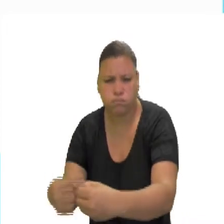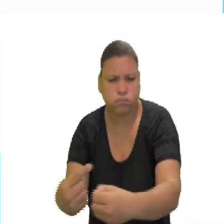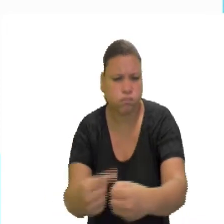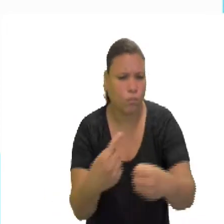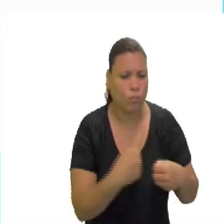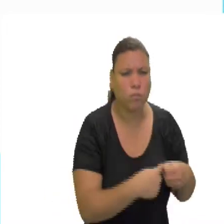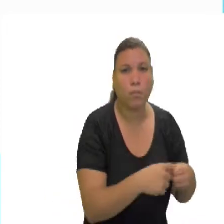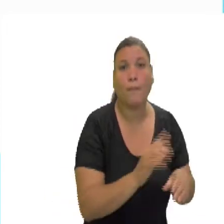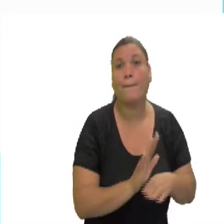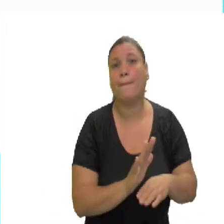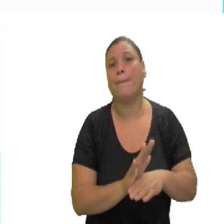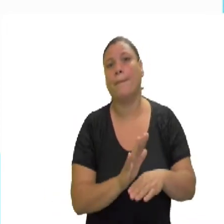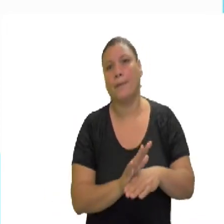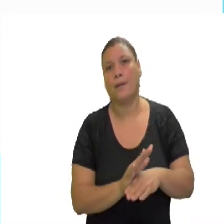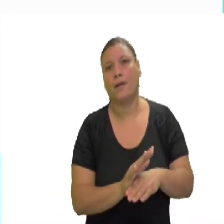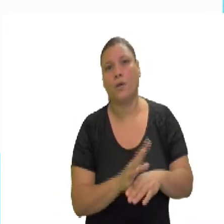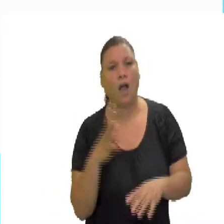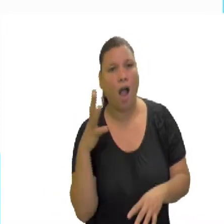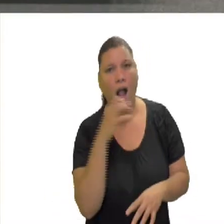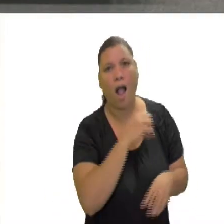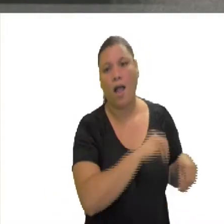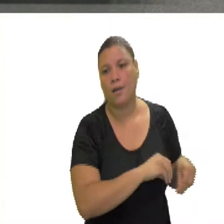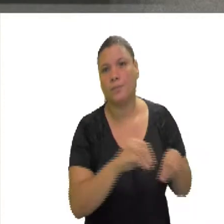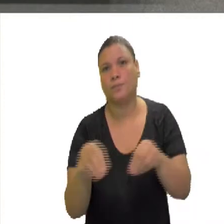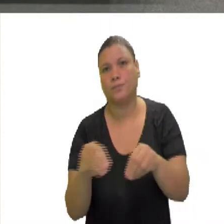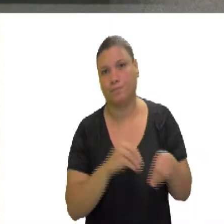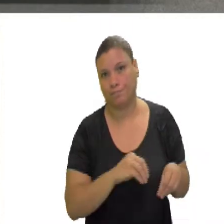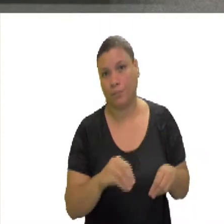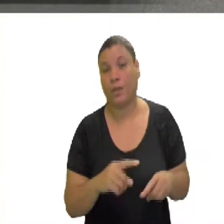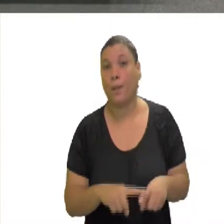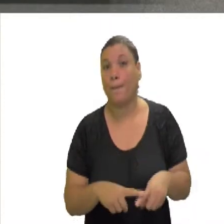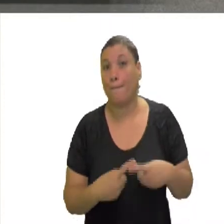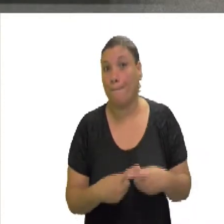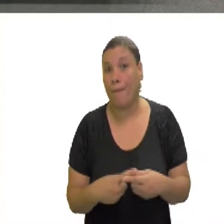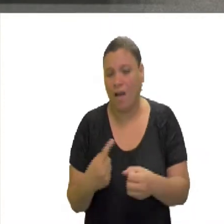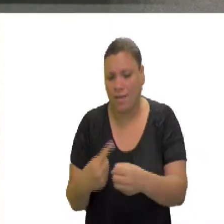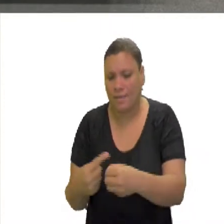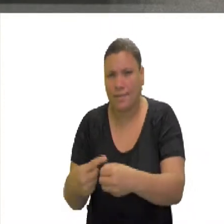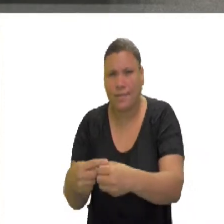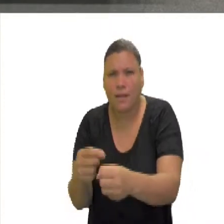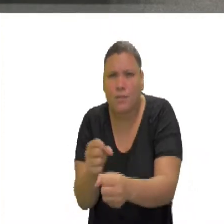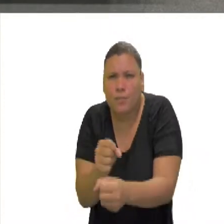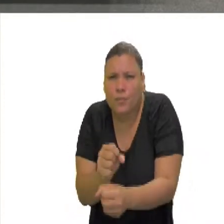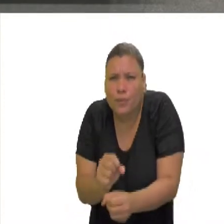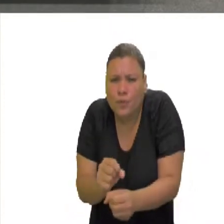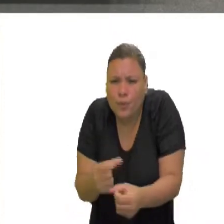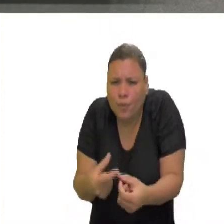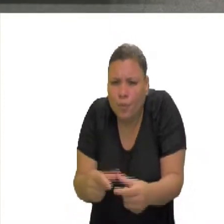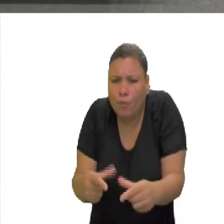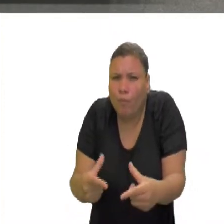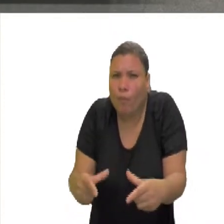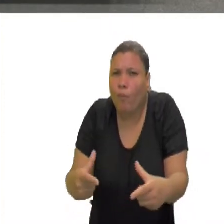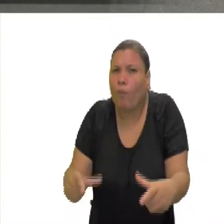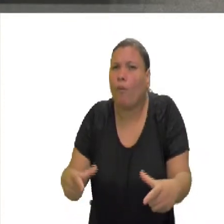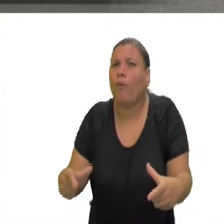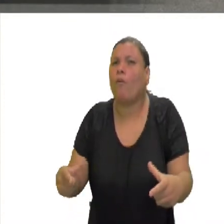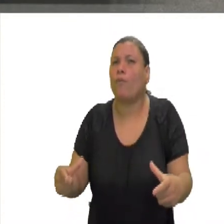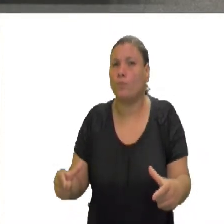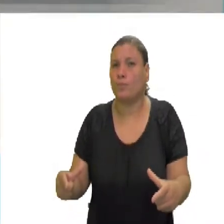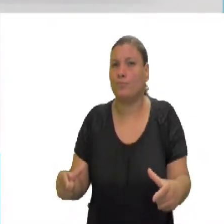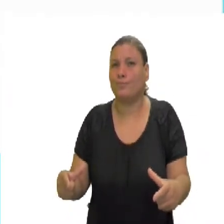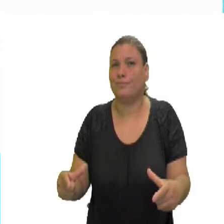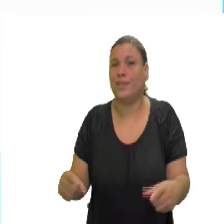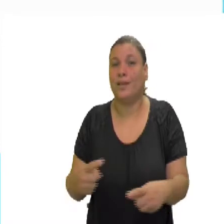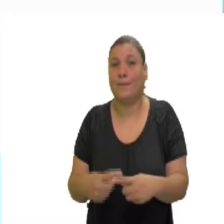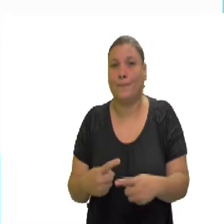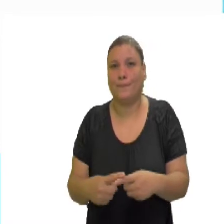de paradas. Essas vilas começaram a crescer porque as viagens eram muito longas, olha lá, as viagens duravam cerca